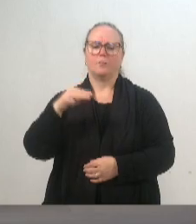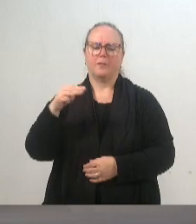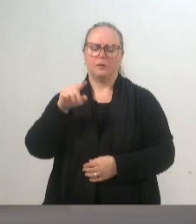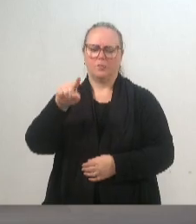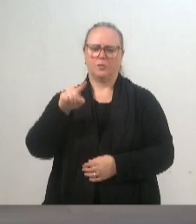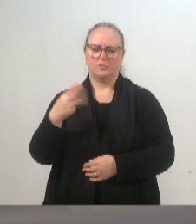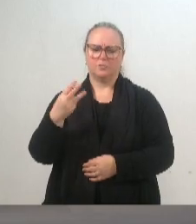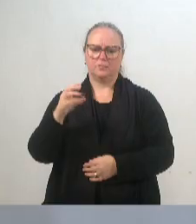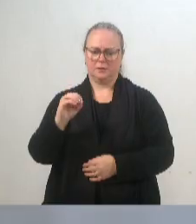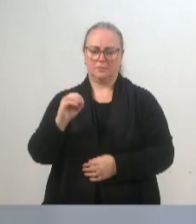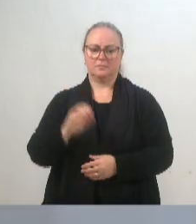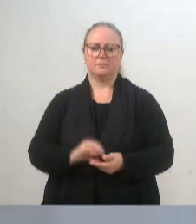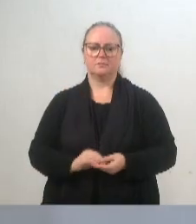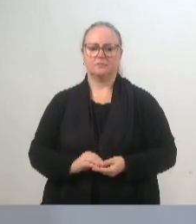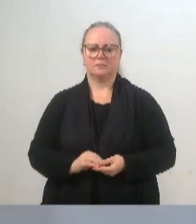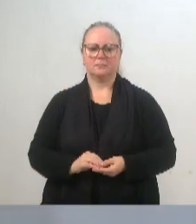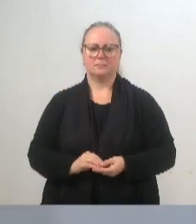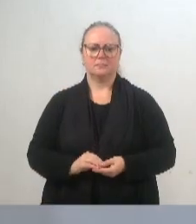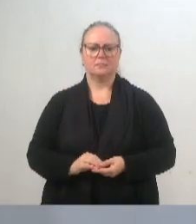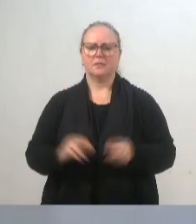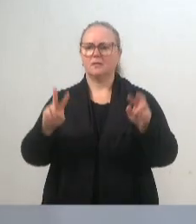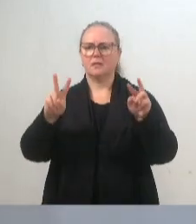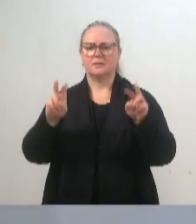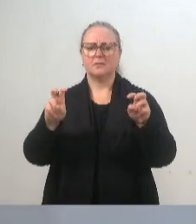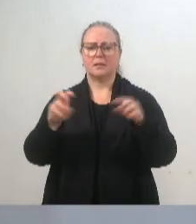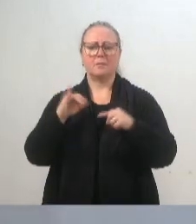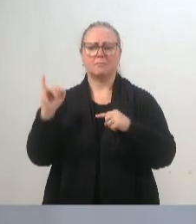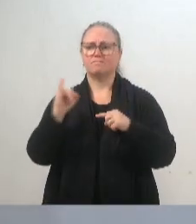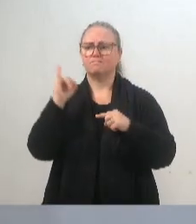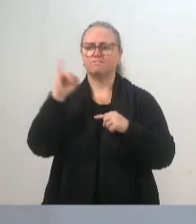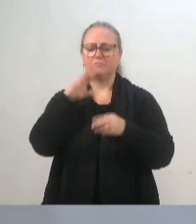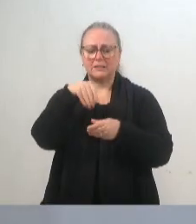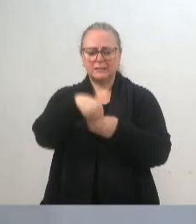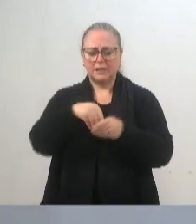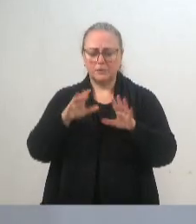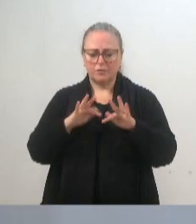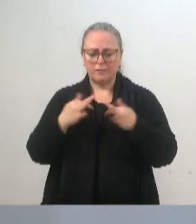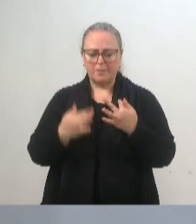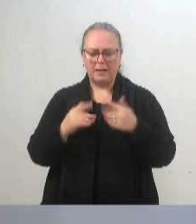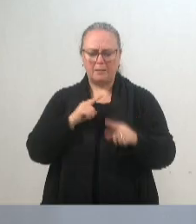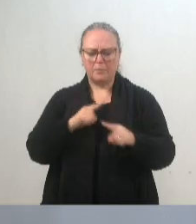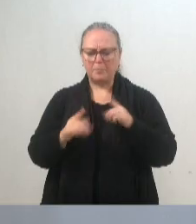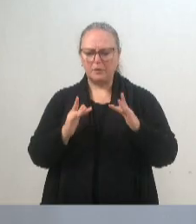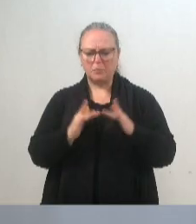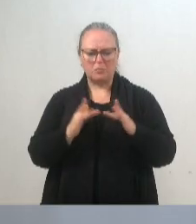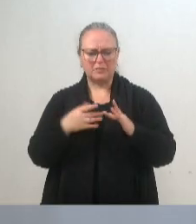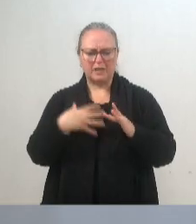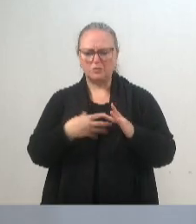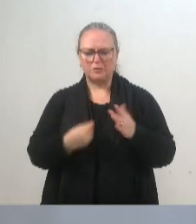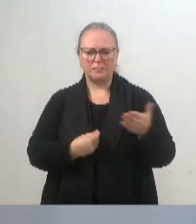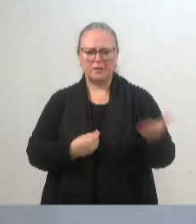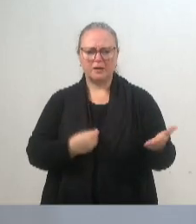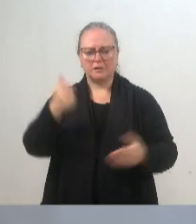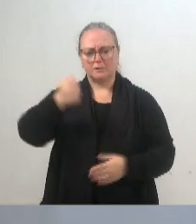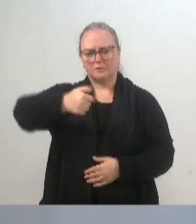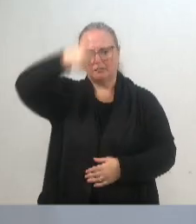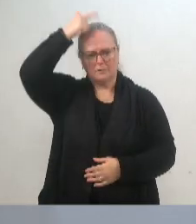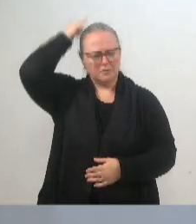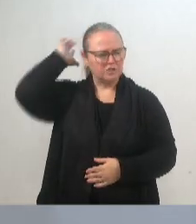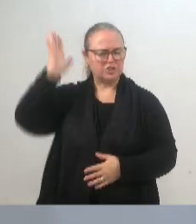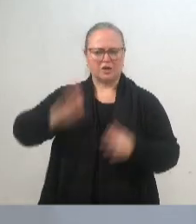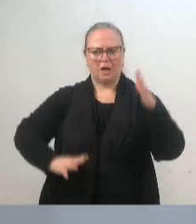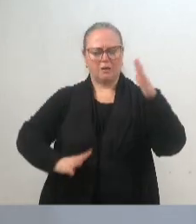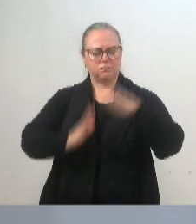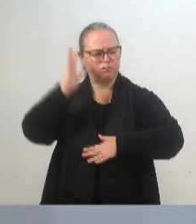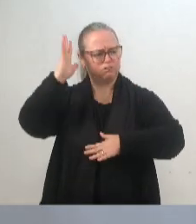Concedo mais 1 minuto e 30. Você está mexendo no assunto mais íntimo, que é o seio familiar. O senhor Alexandre de Moraes, ele tem passado dos limites há muito tempo.